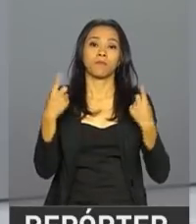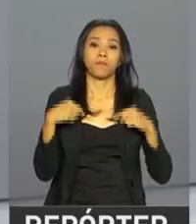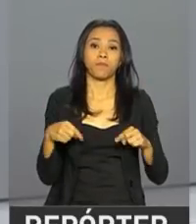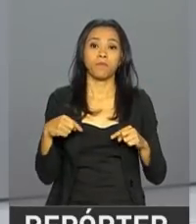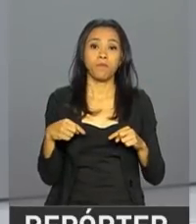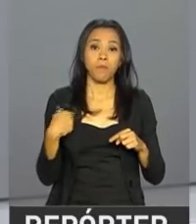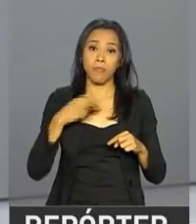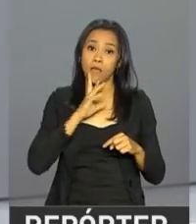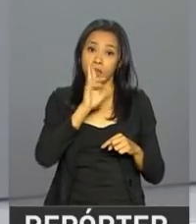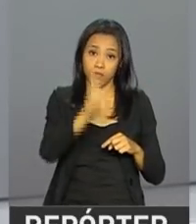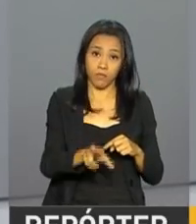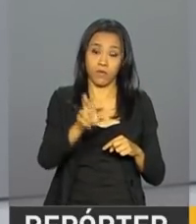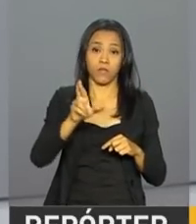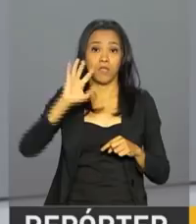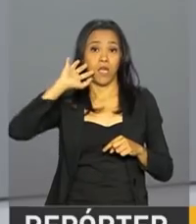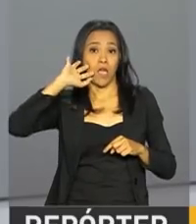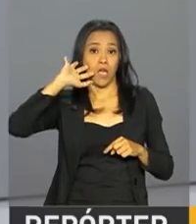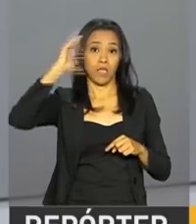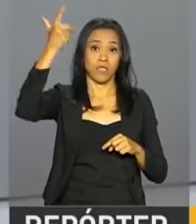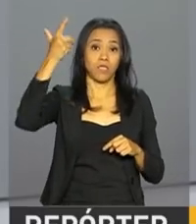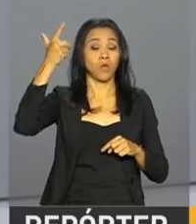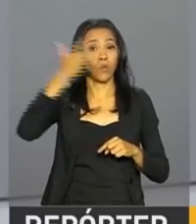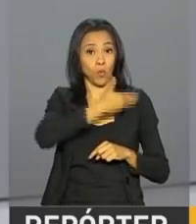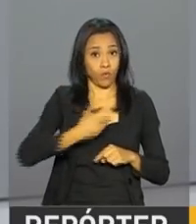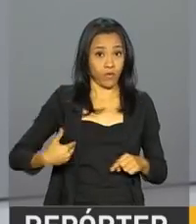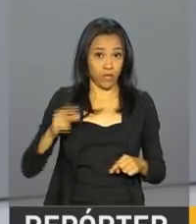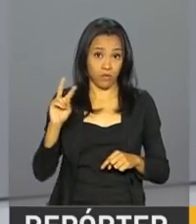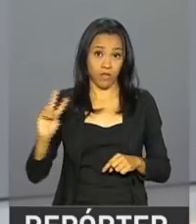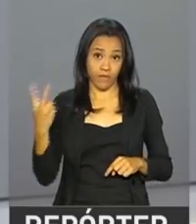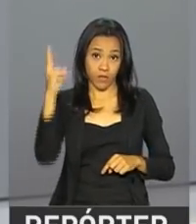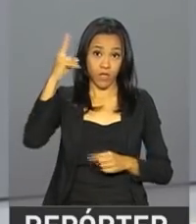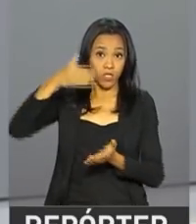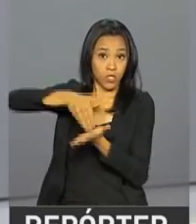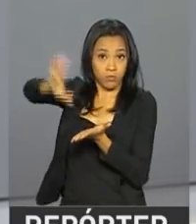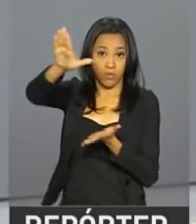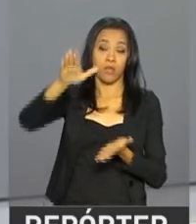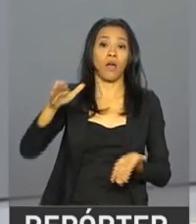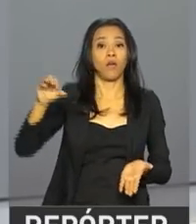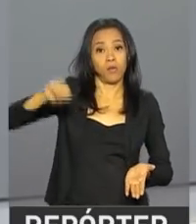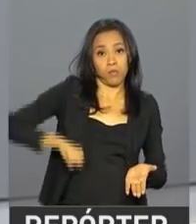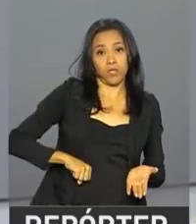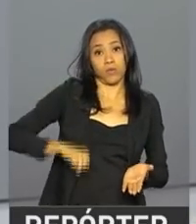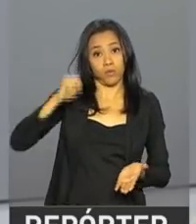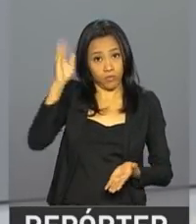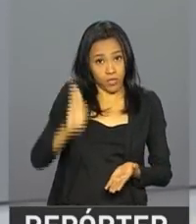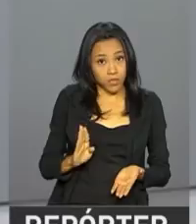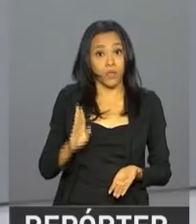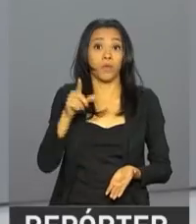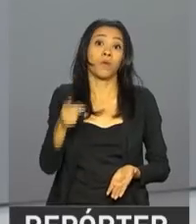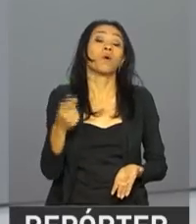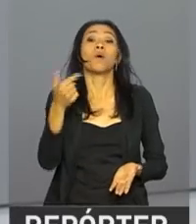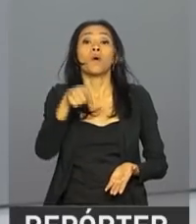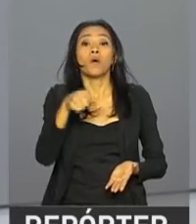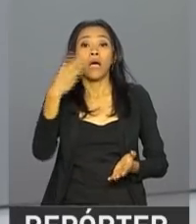resposta à decisão do governo da venezuela de expulsar do país o embaixador brasileiro em caracas foi pereira o ministério das relações